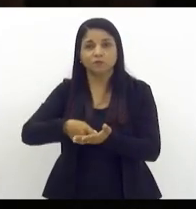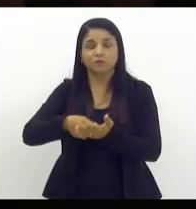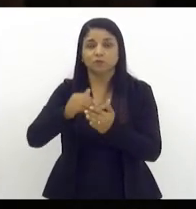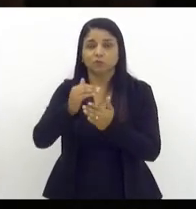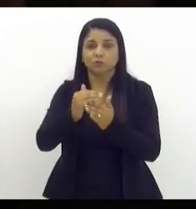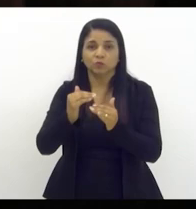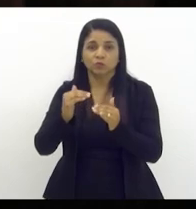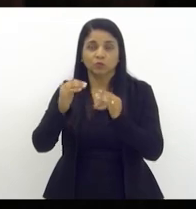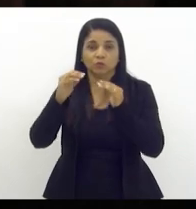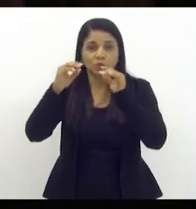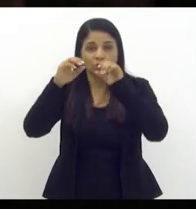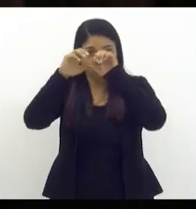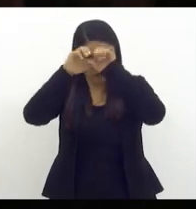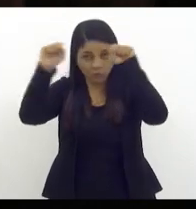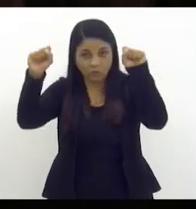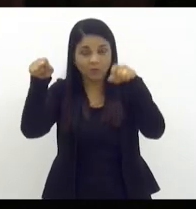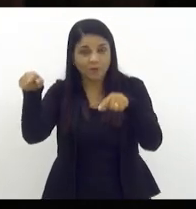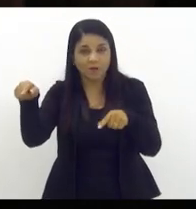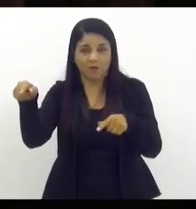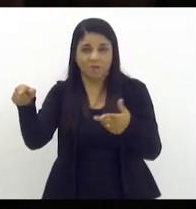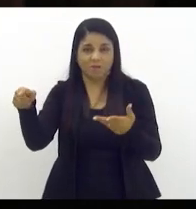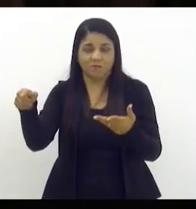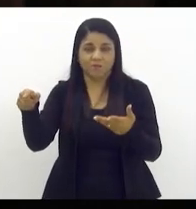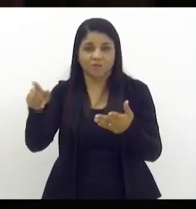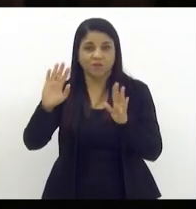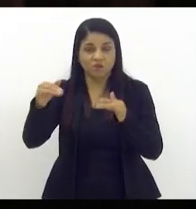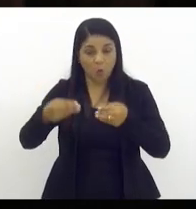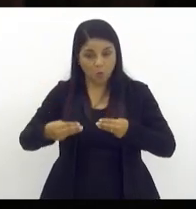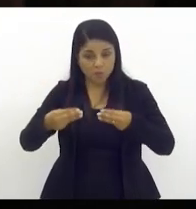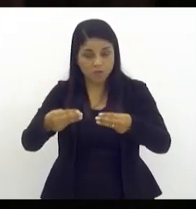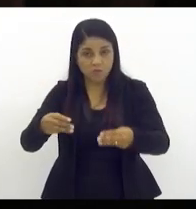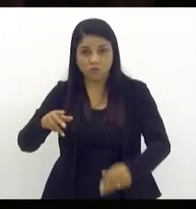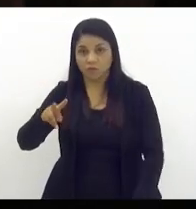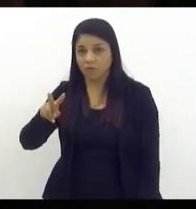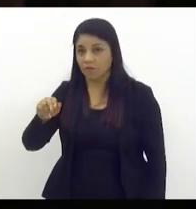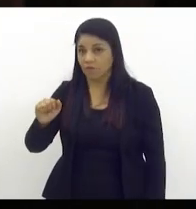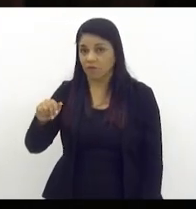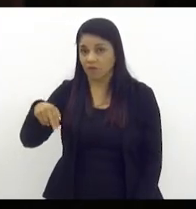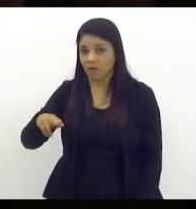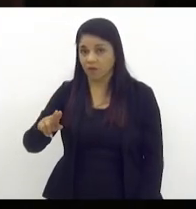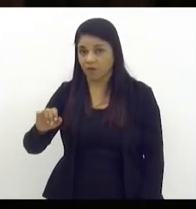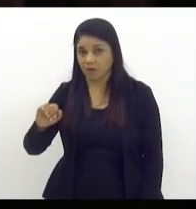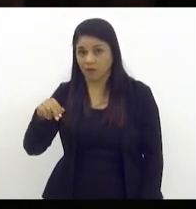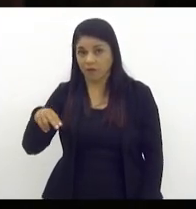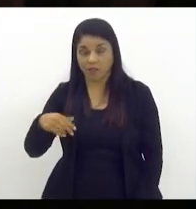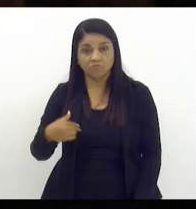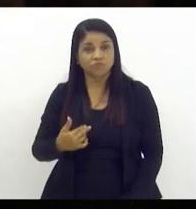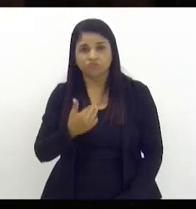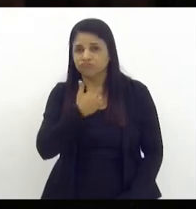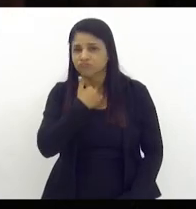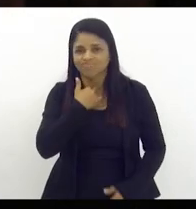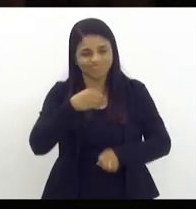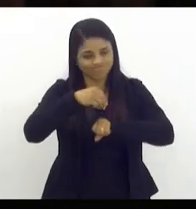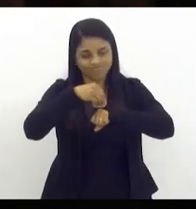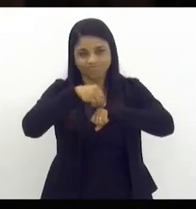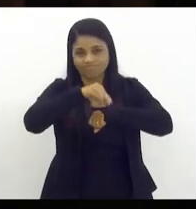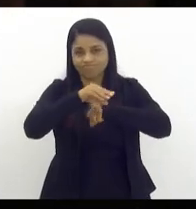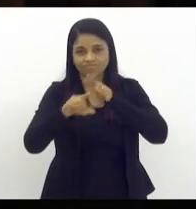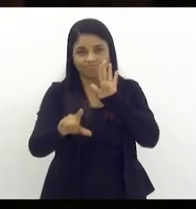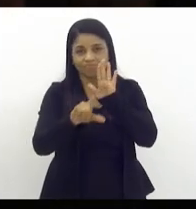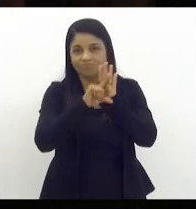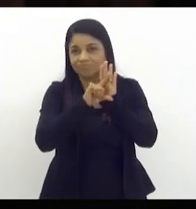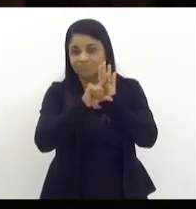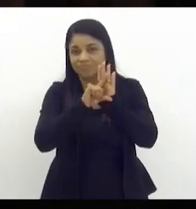plenário confirmou a determinação do ministro Fachin, não pode uma indicação legislativa